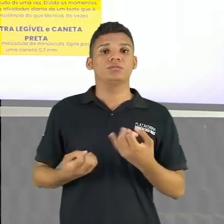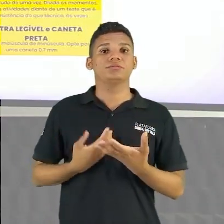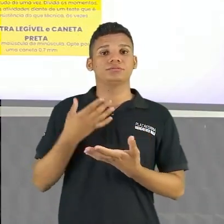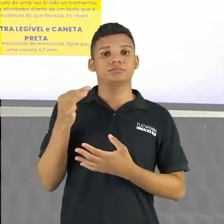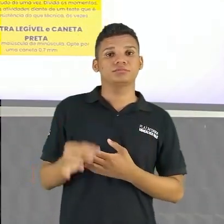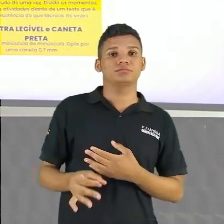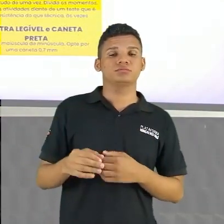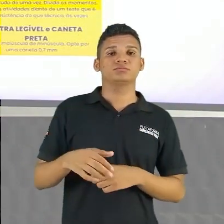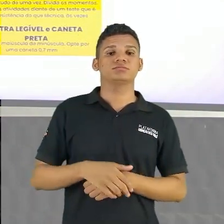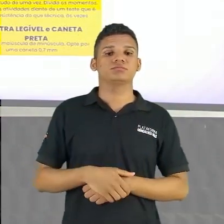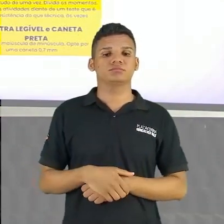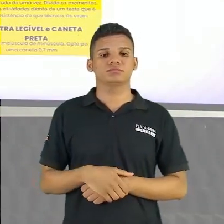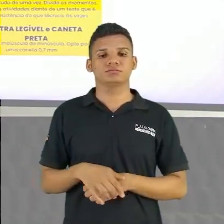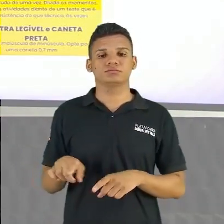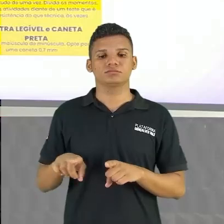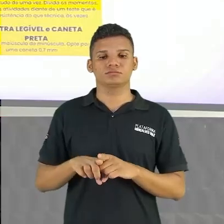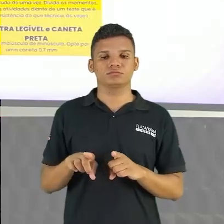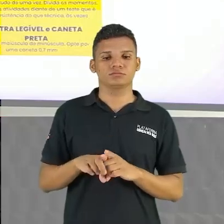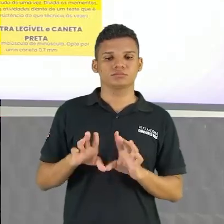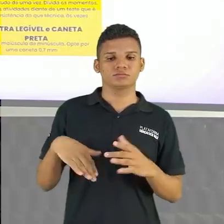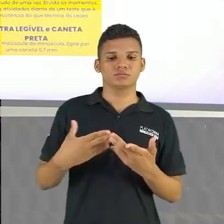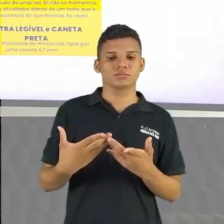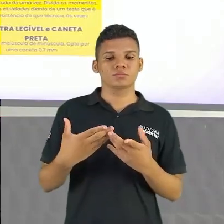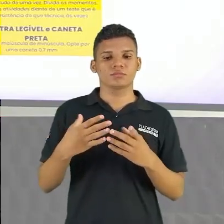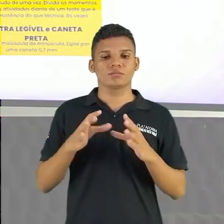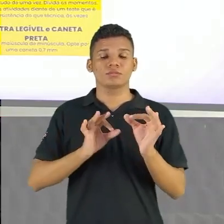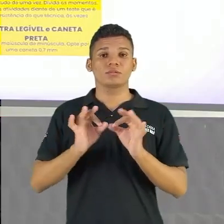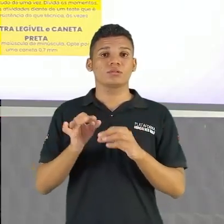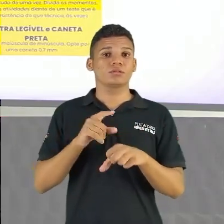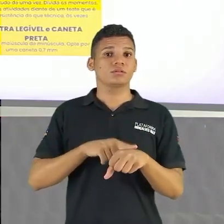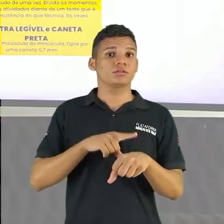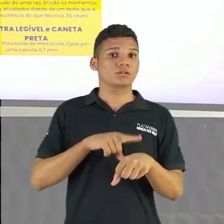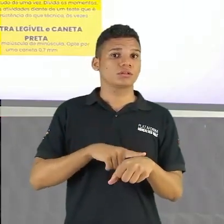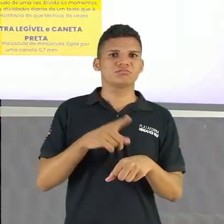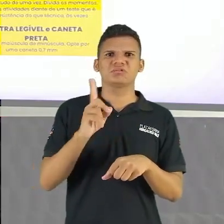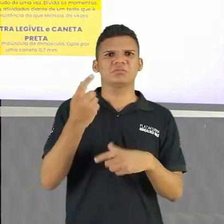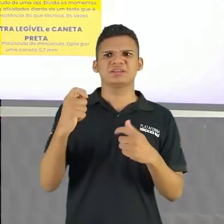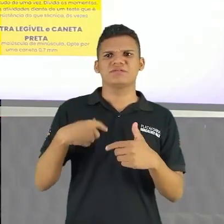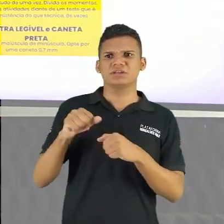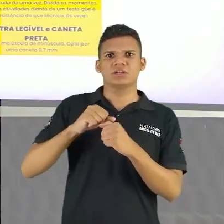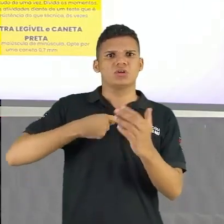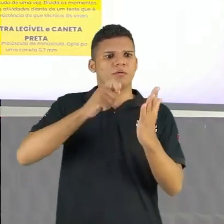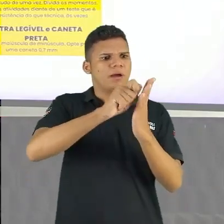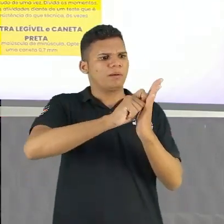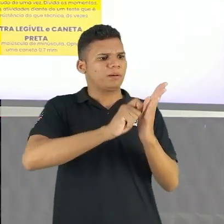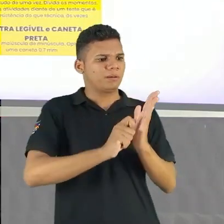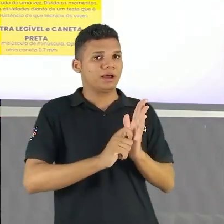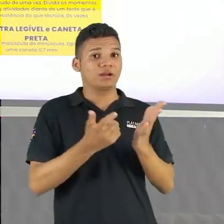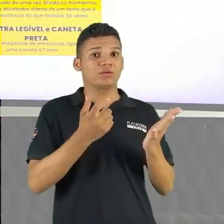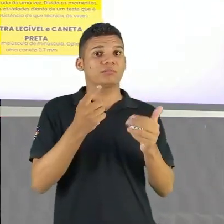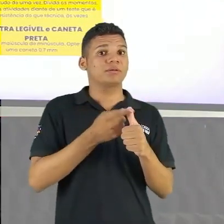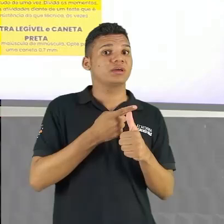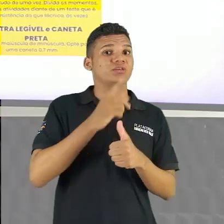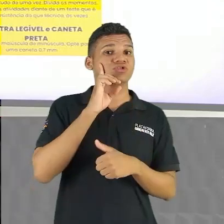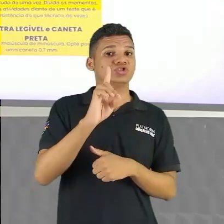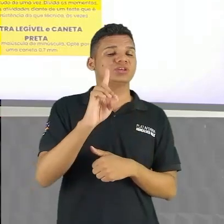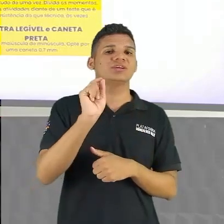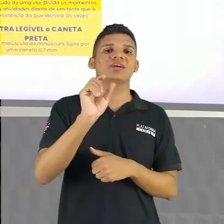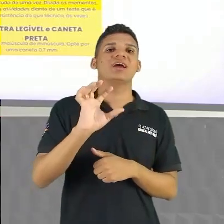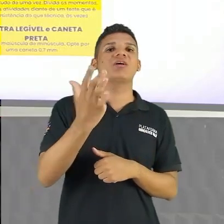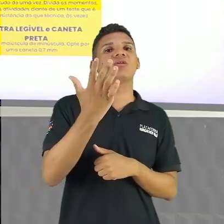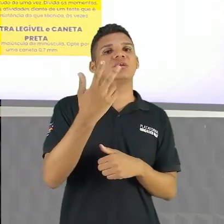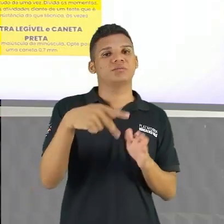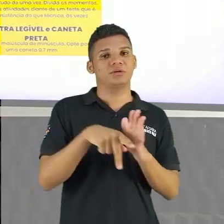certo nós temos ainda a otimização do tempo você não precisa fazer tudo de uma vez no primeiro dia que é o dia que acontece a